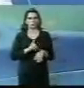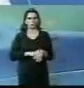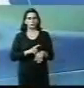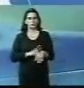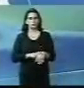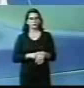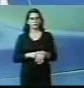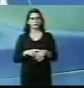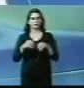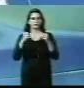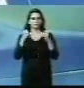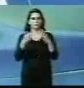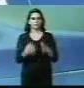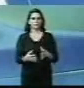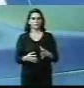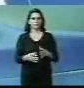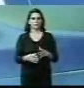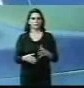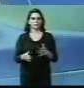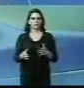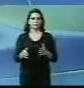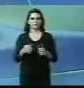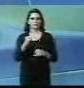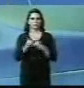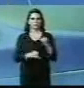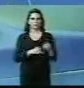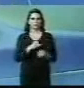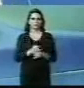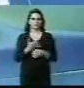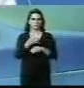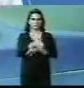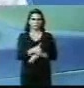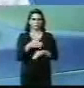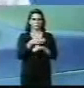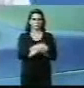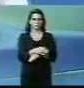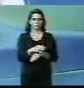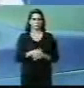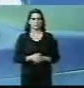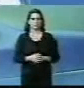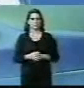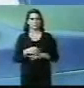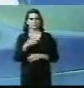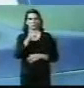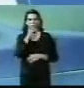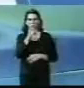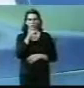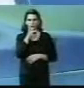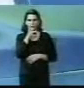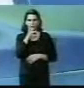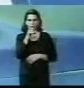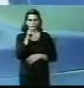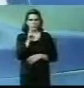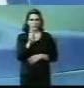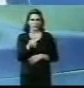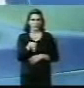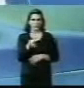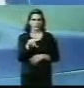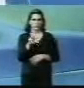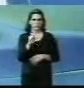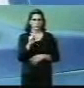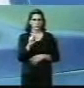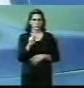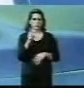cache vai ser determinado para suas páginas. Por exemplo, na rede que eu trabalho em Neunitins, é um